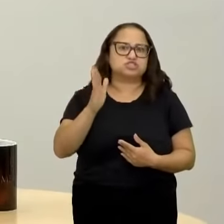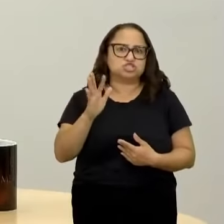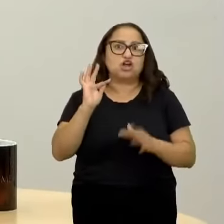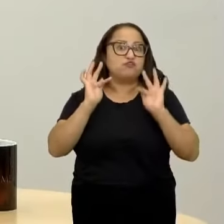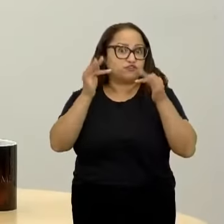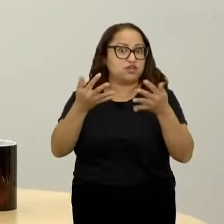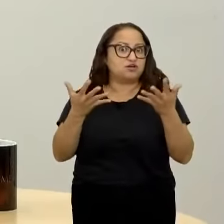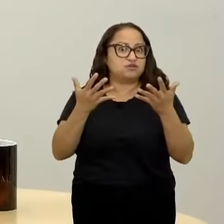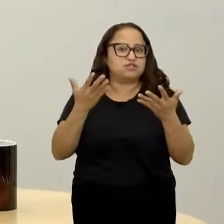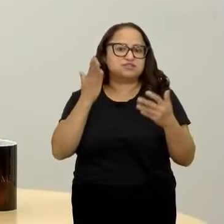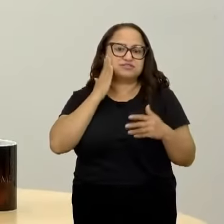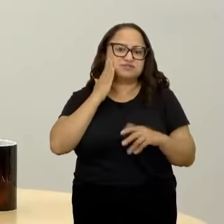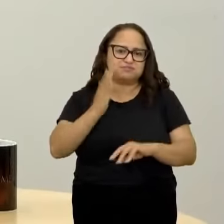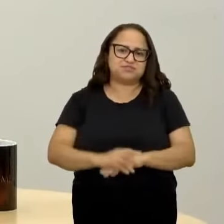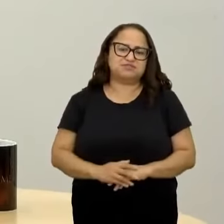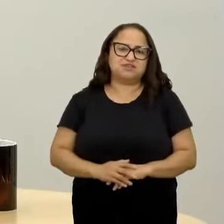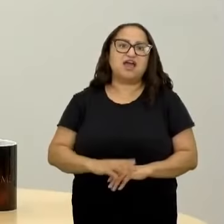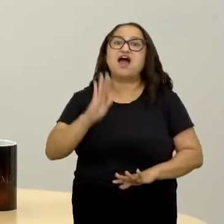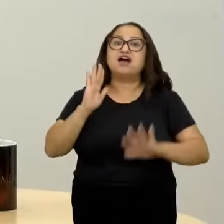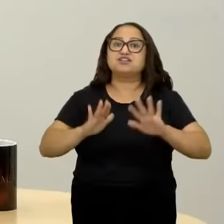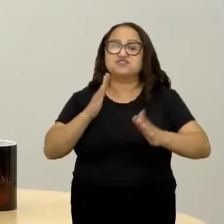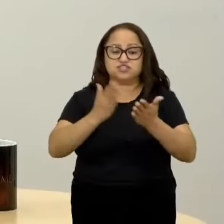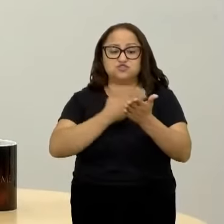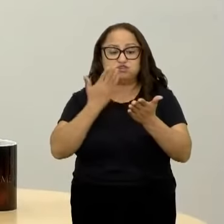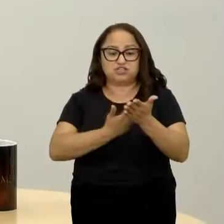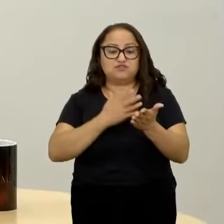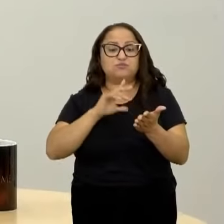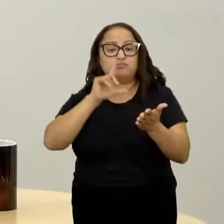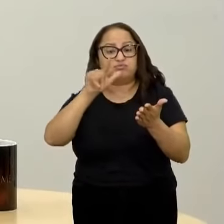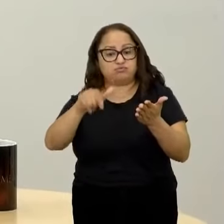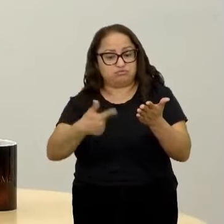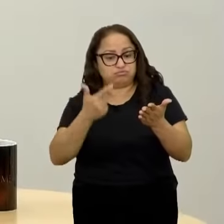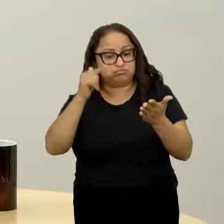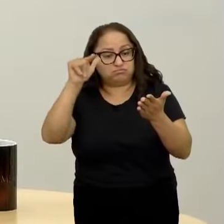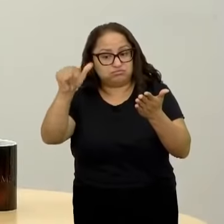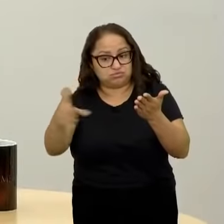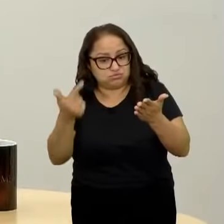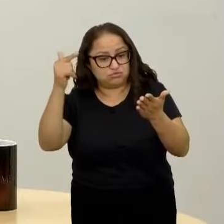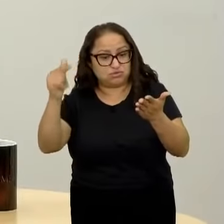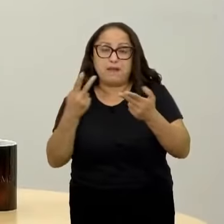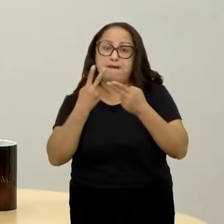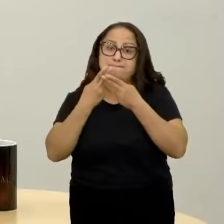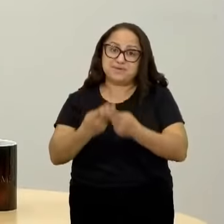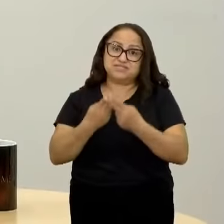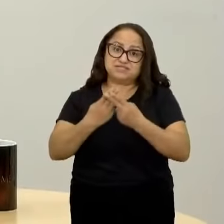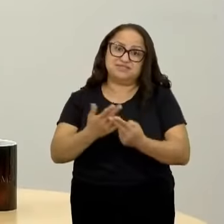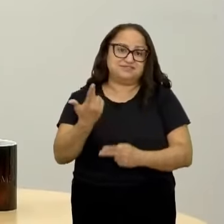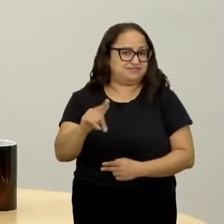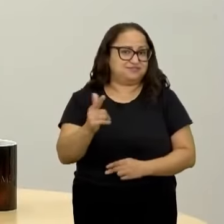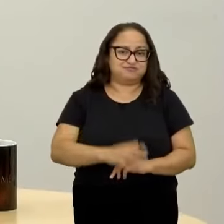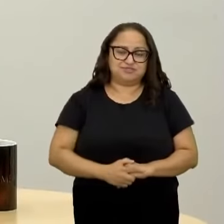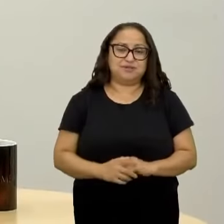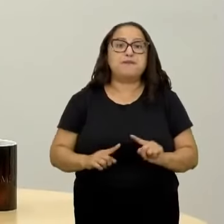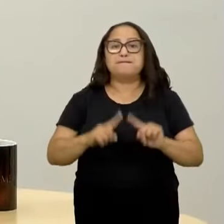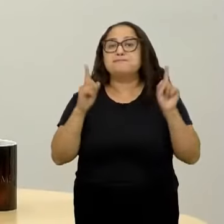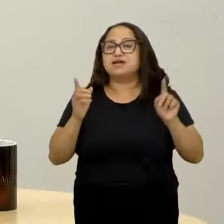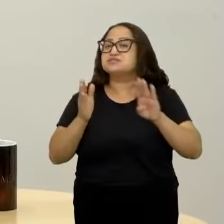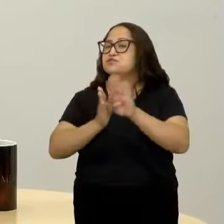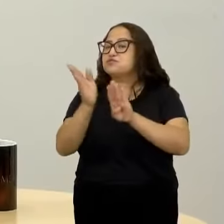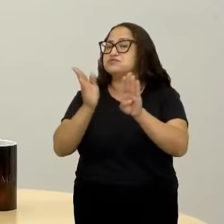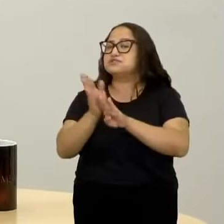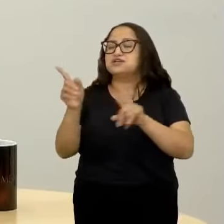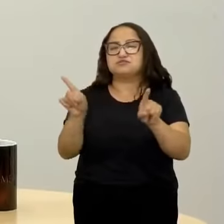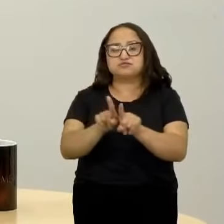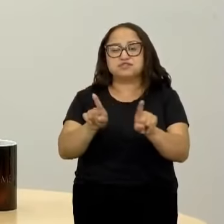resultado o livro Napoli Francisco vai depender por páginas e páginas e a pessoa vai ter paciência é um pouco dessa geração mas eu aconselho a